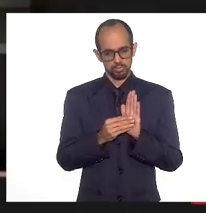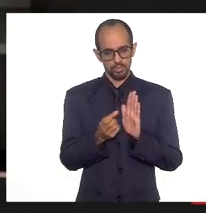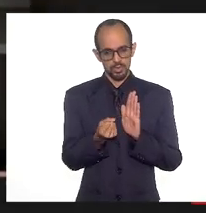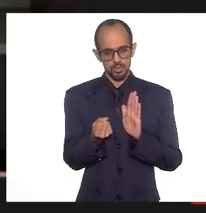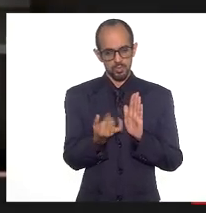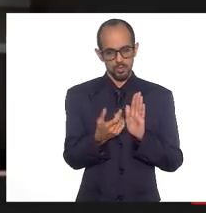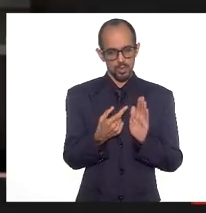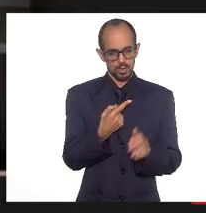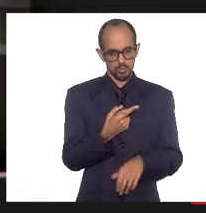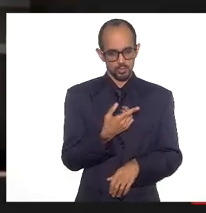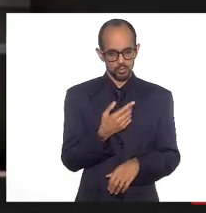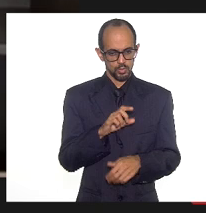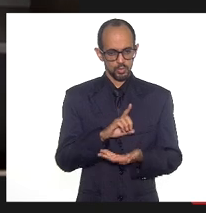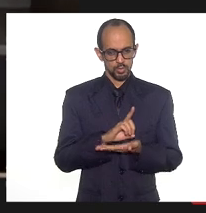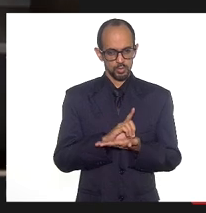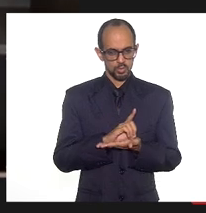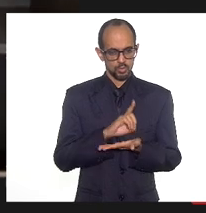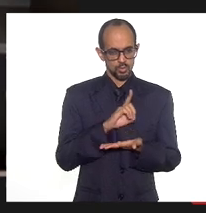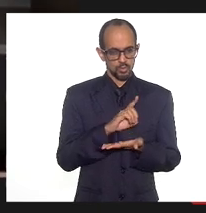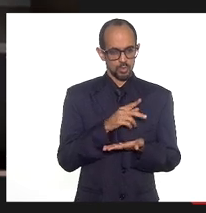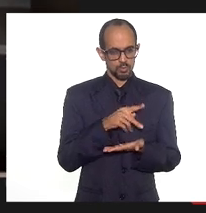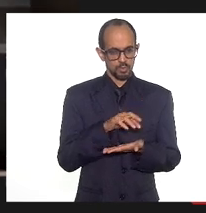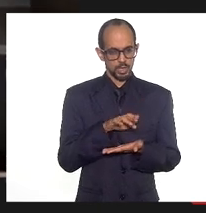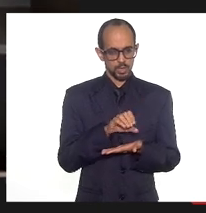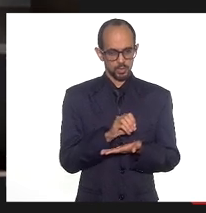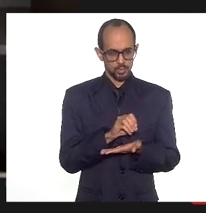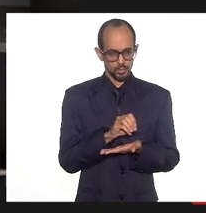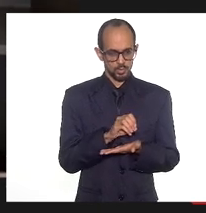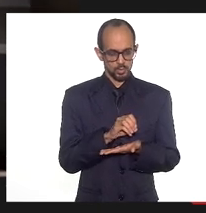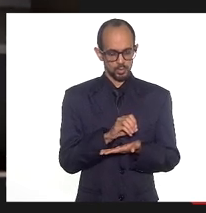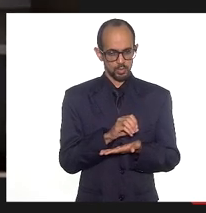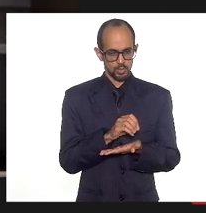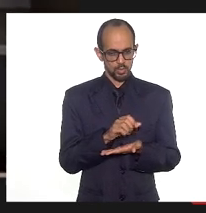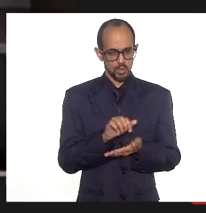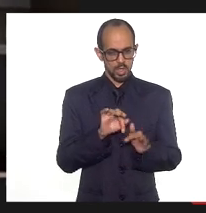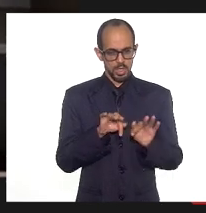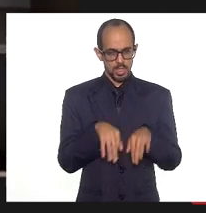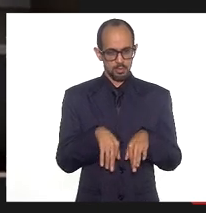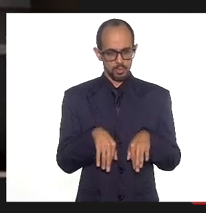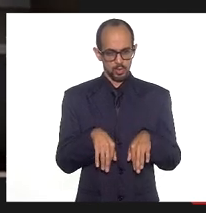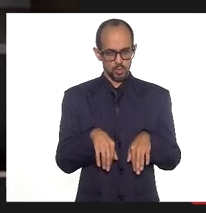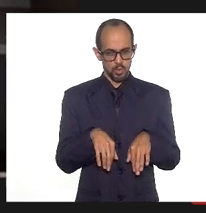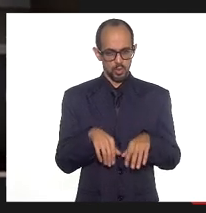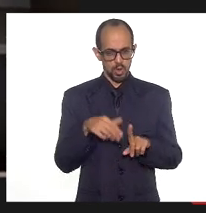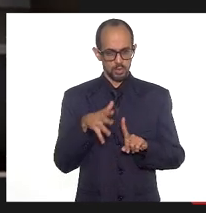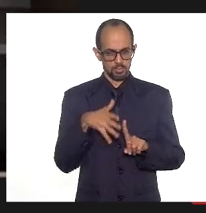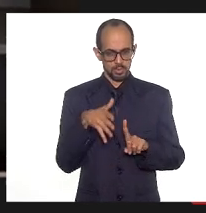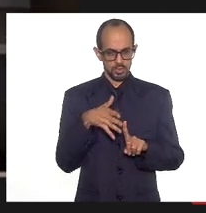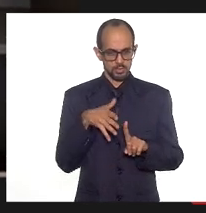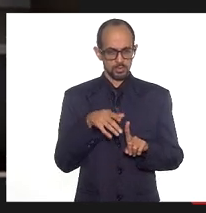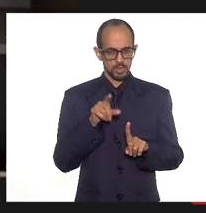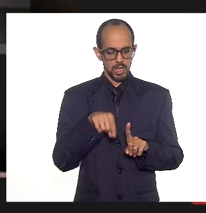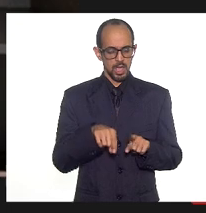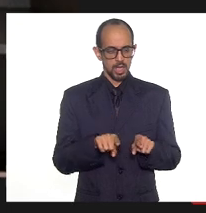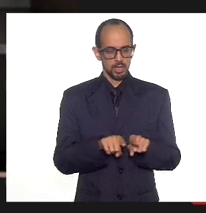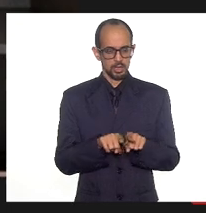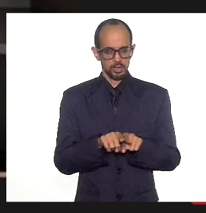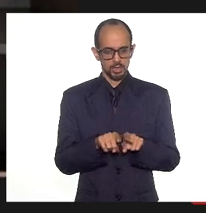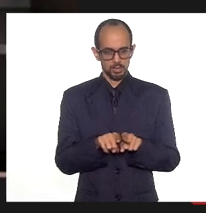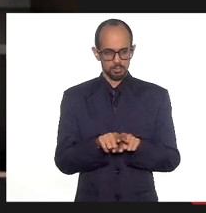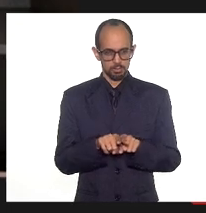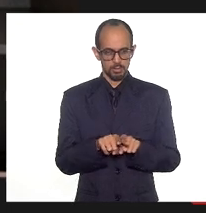o senhor Pedro, né, terminou as suas colocações, foi uma das questões que, inclusive,